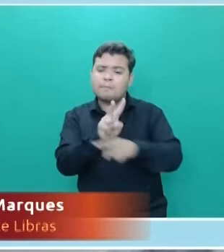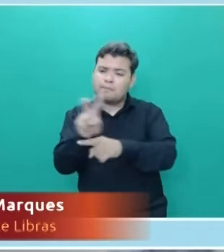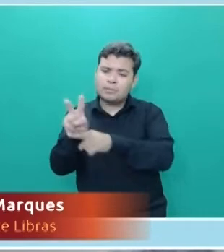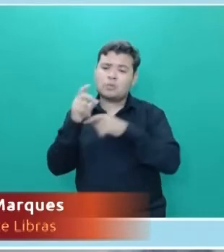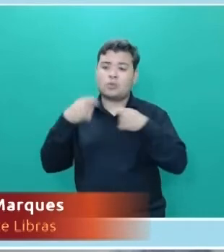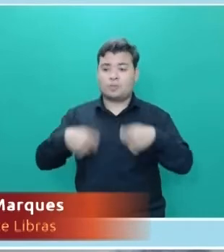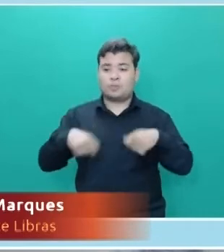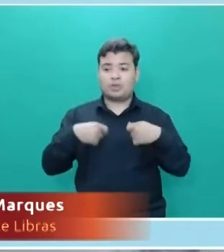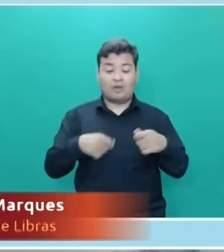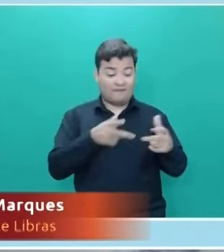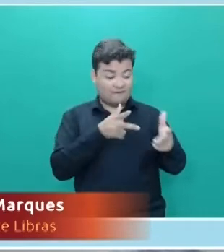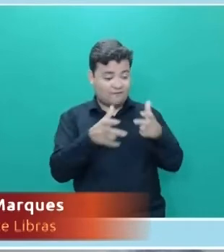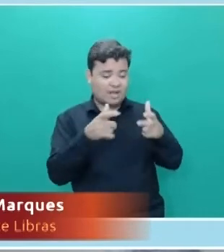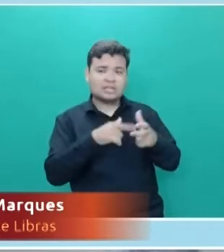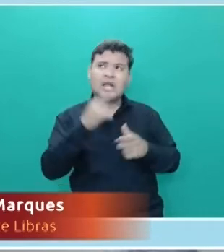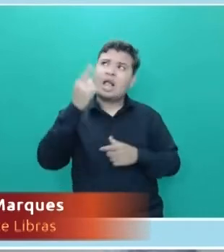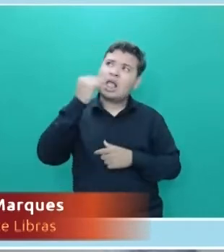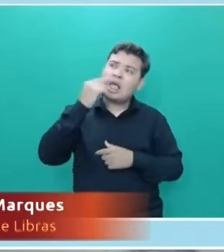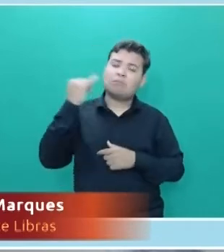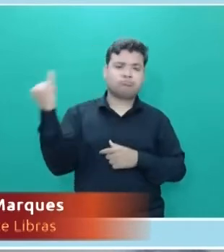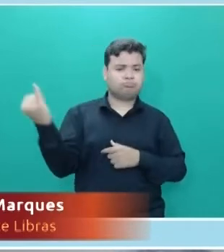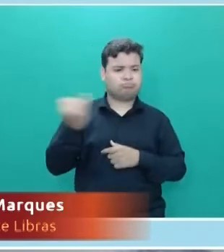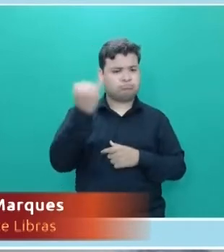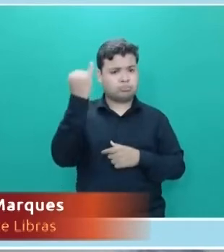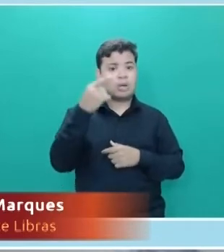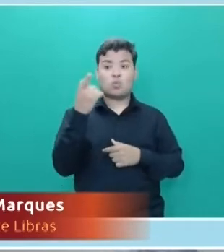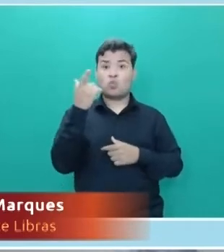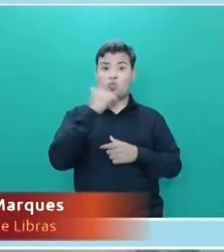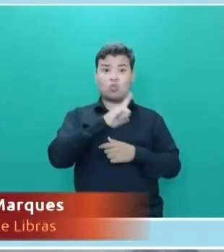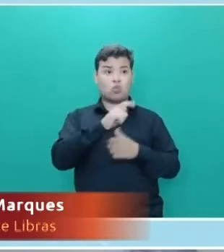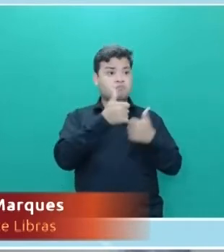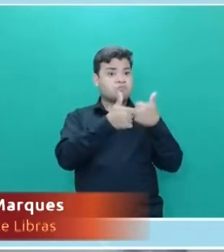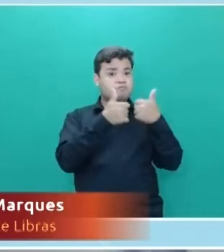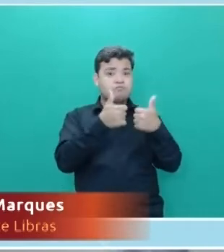é importante, ela é eficaz e ela